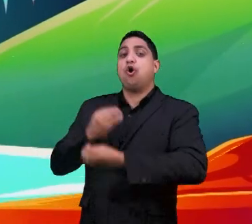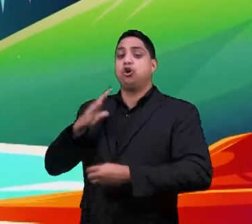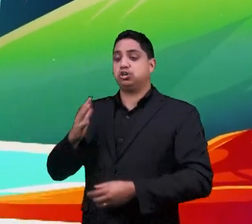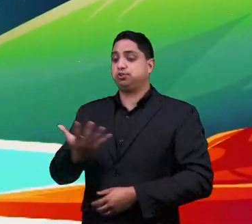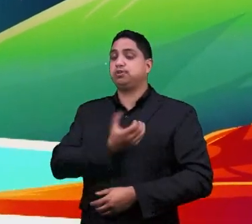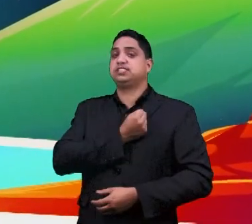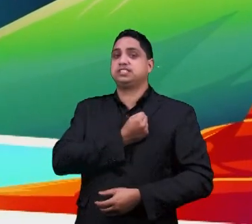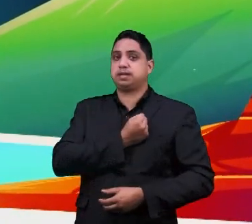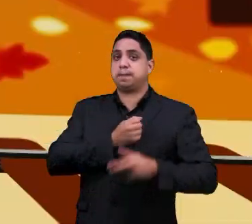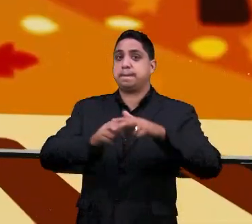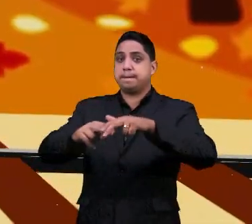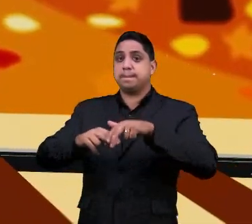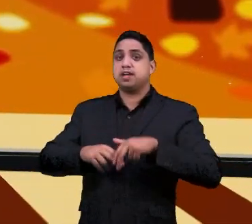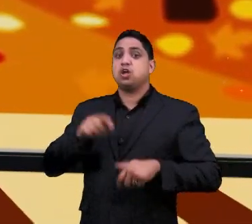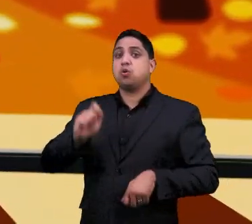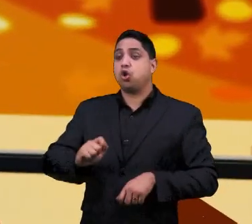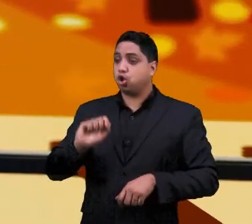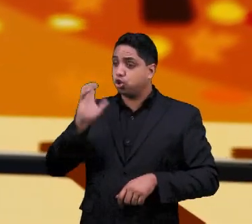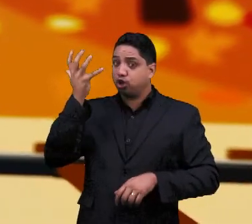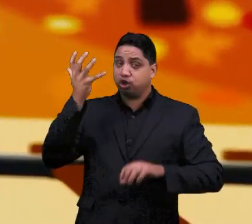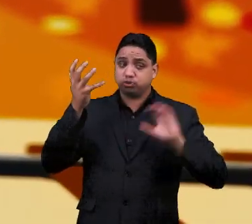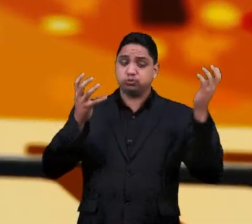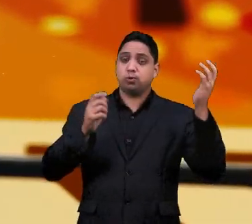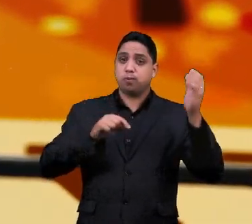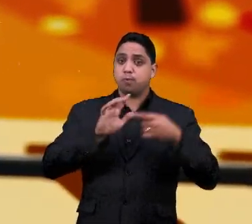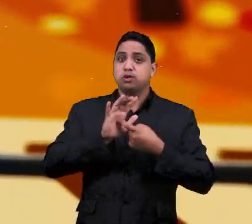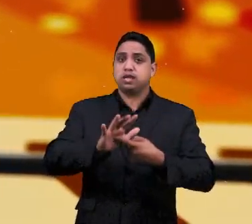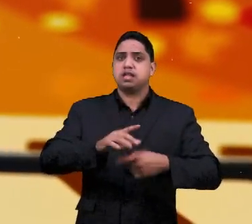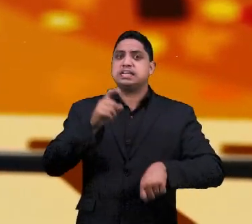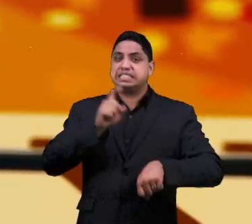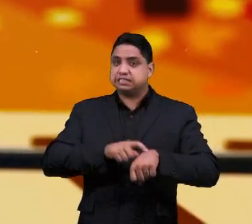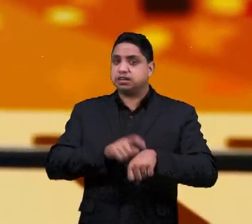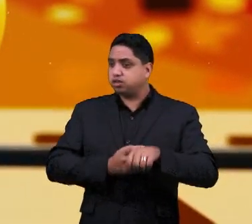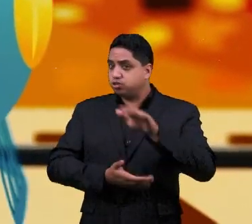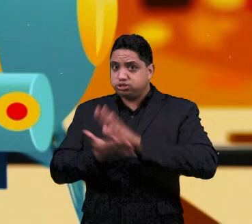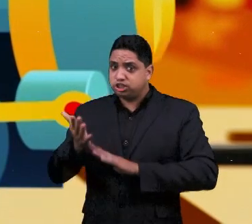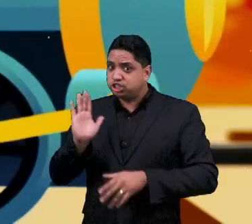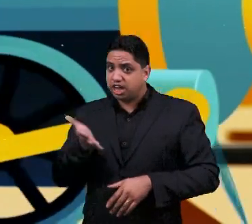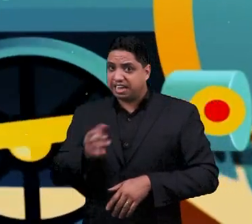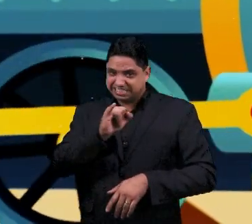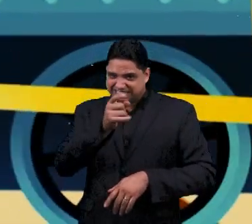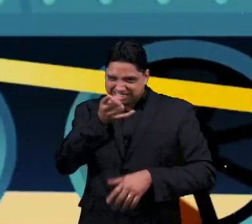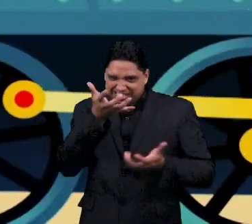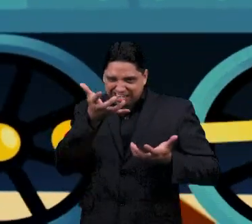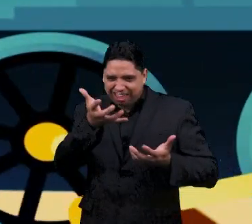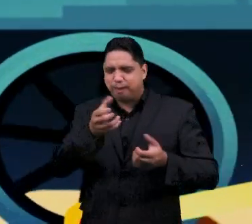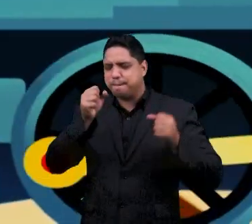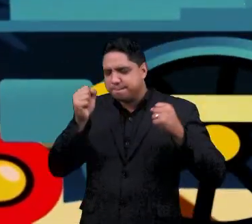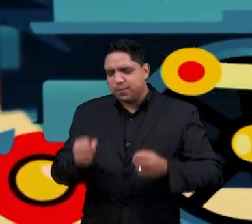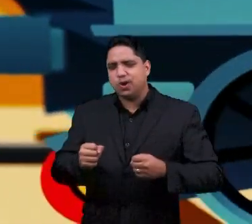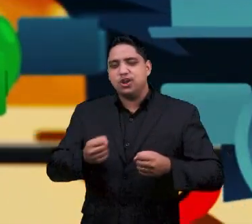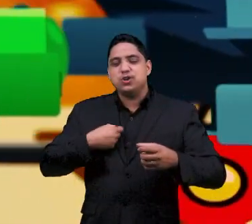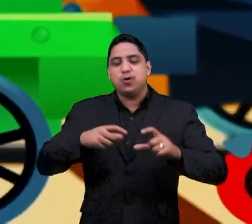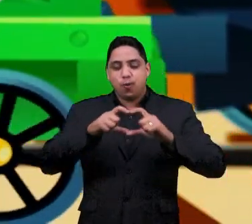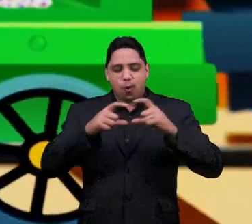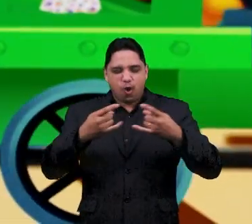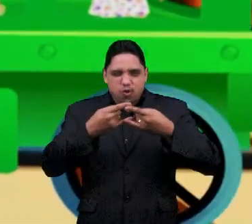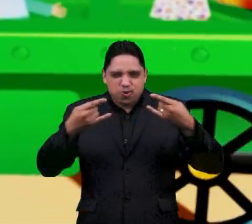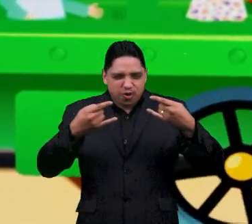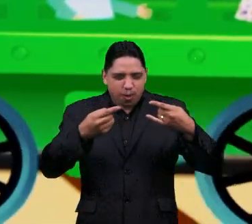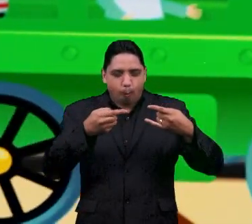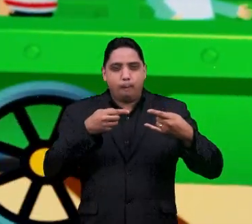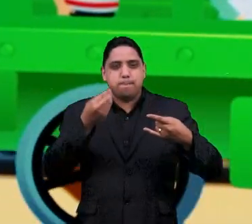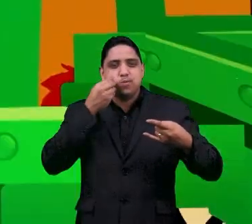dá. Eis o sinal de marcha, se queres ir também. Recebe o teu bilhete